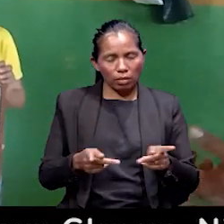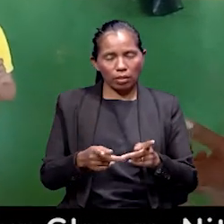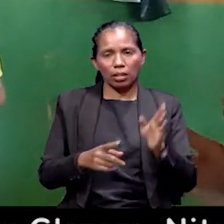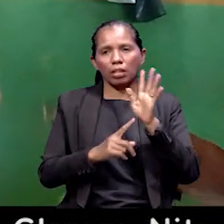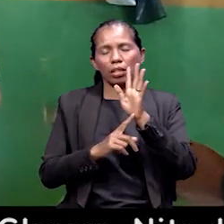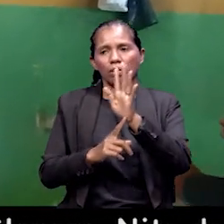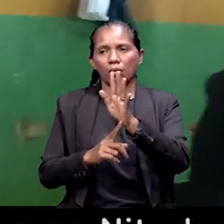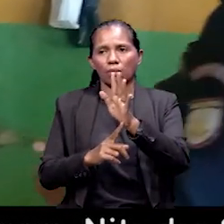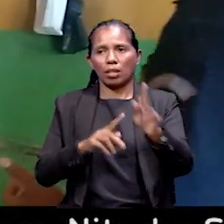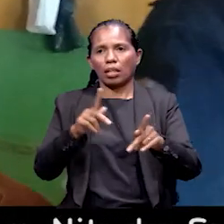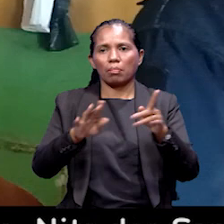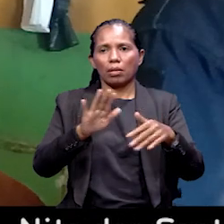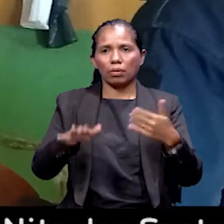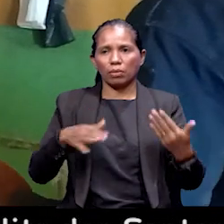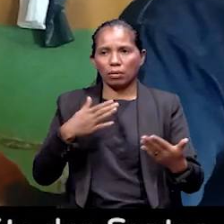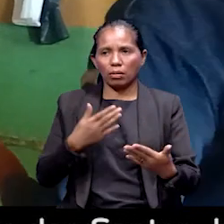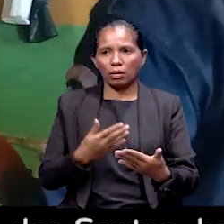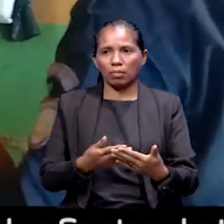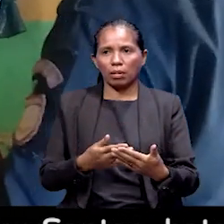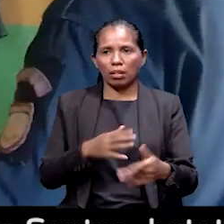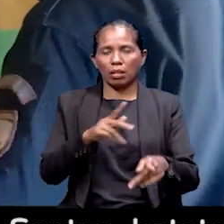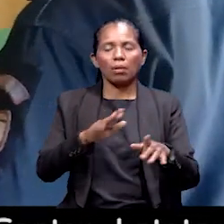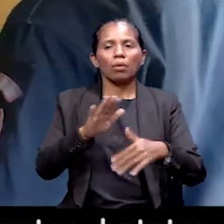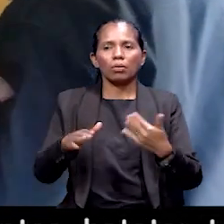vai a Itanian Comunidade Sira,